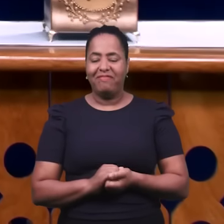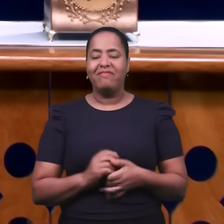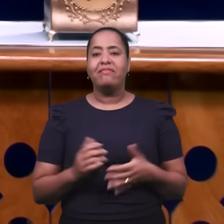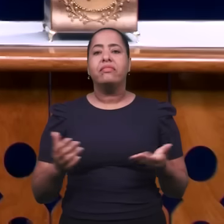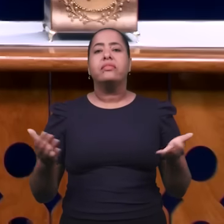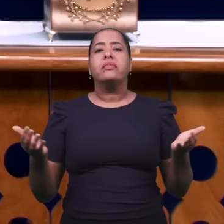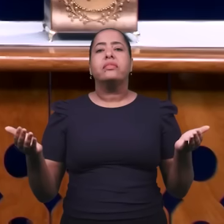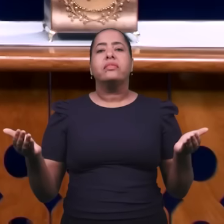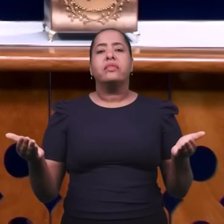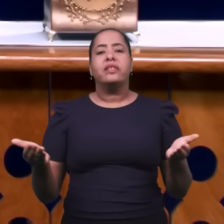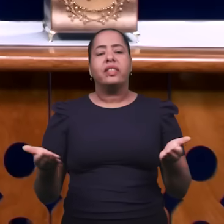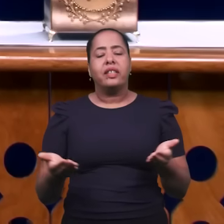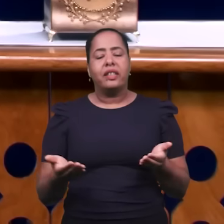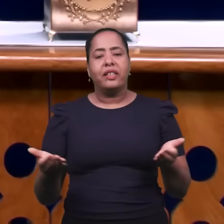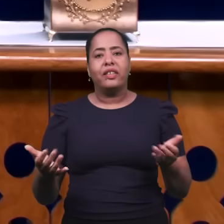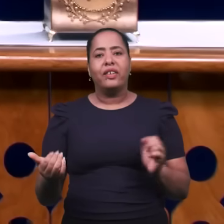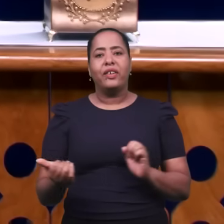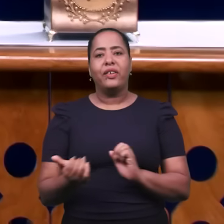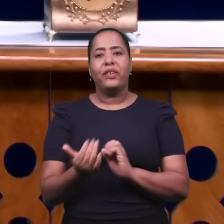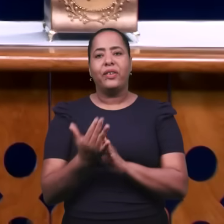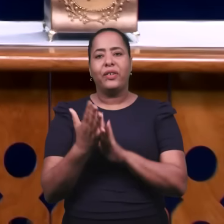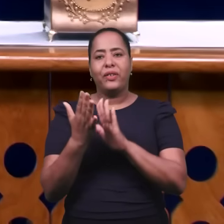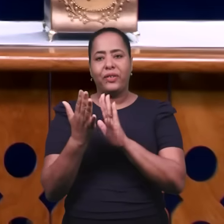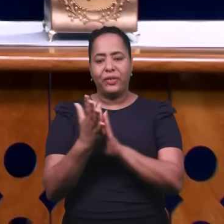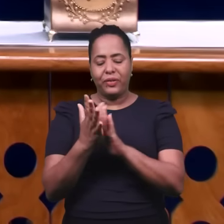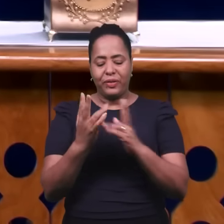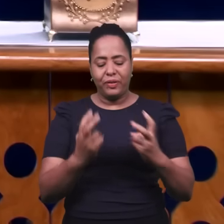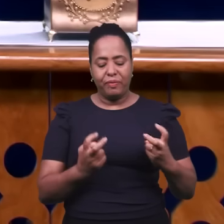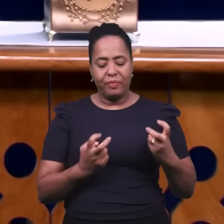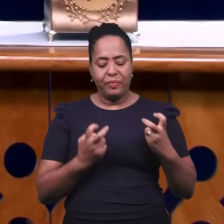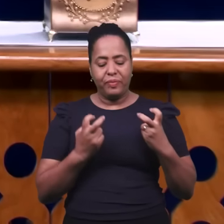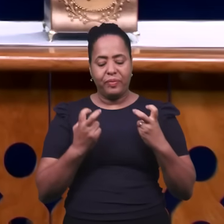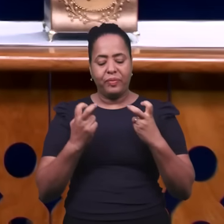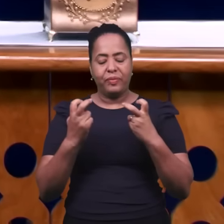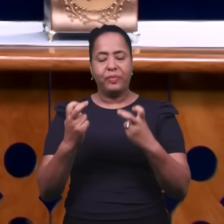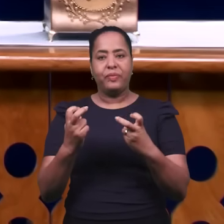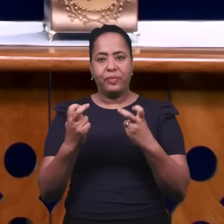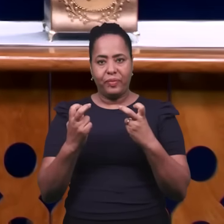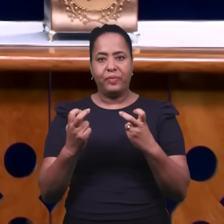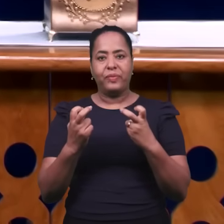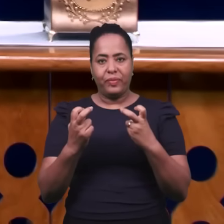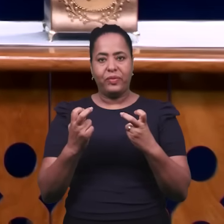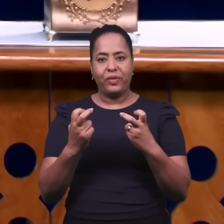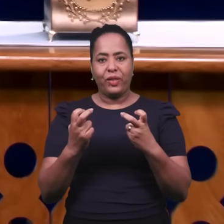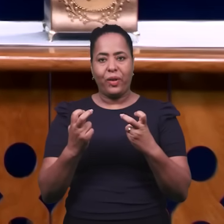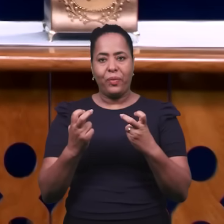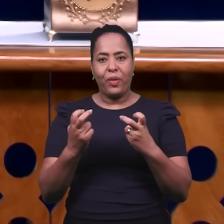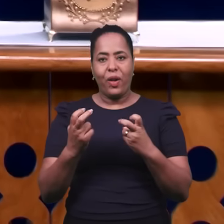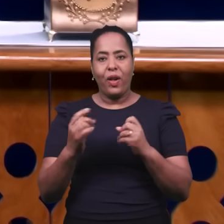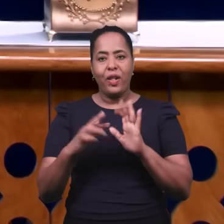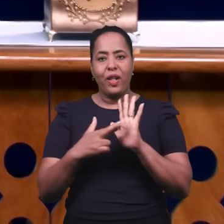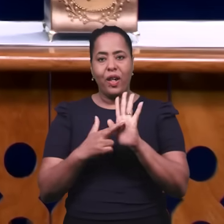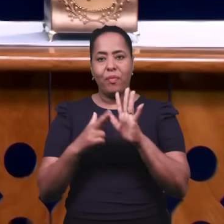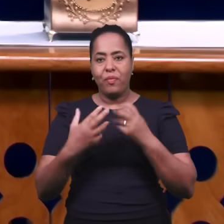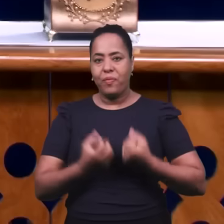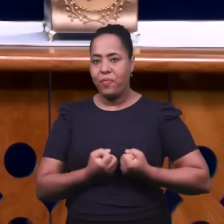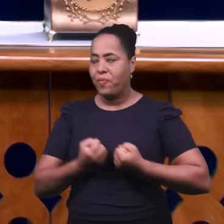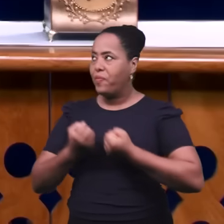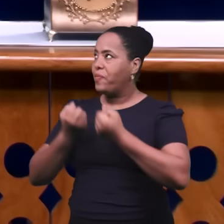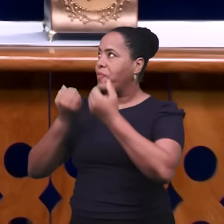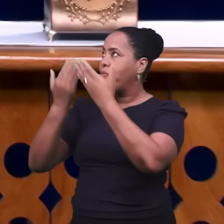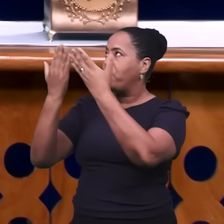agora cantar um louvor de clamor, que é uma confissão que fazemos a